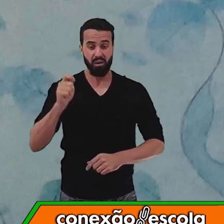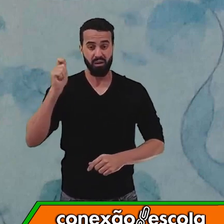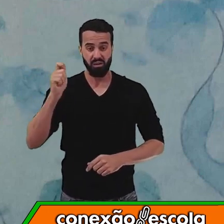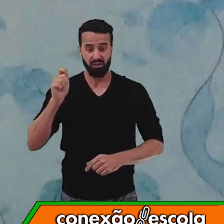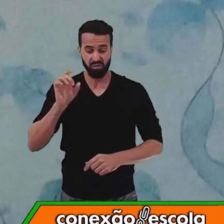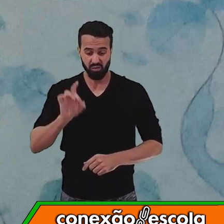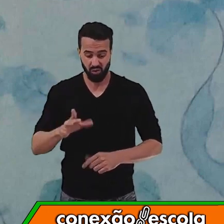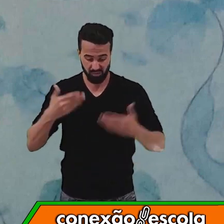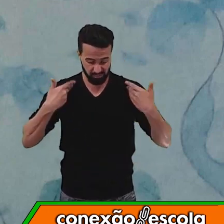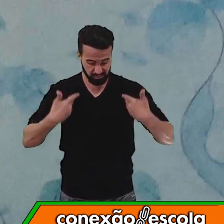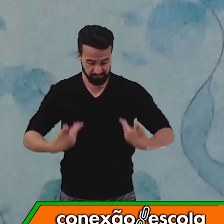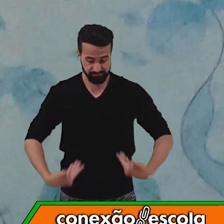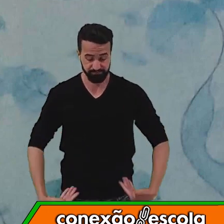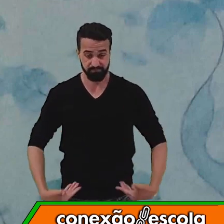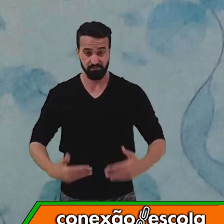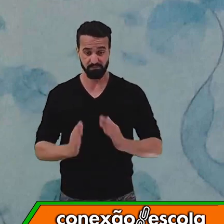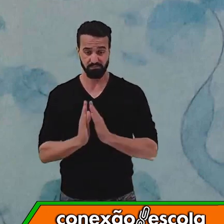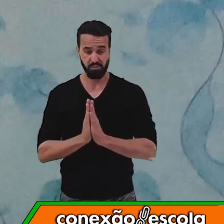um